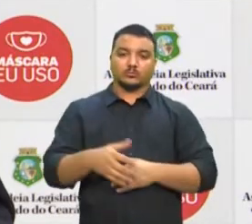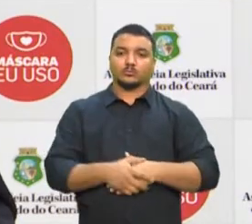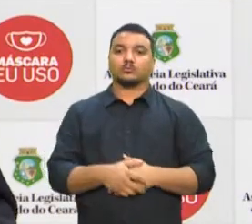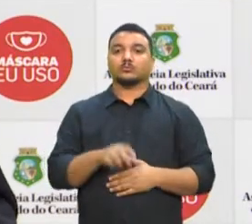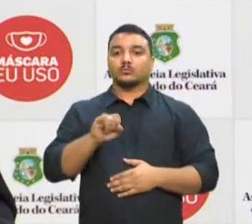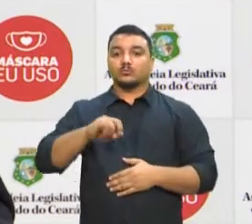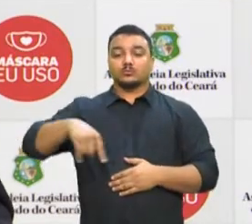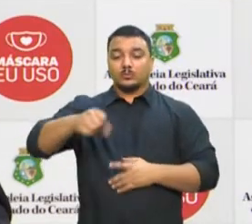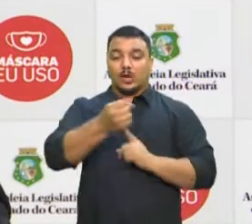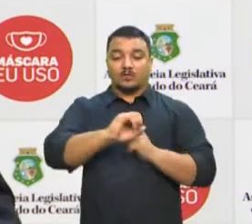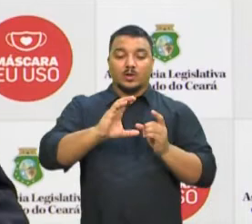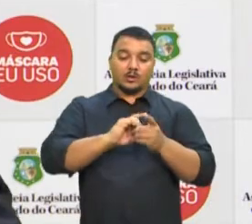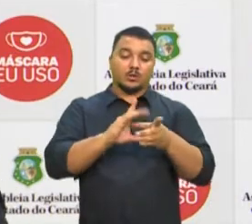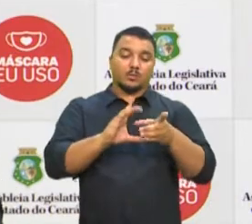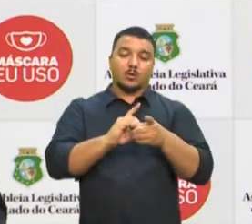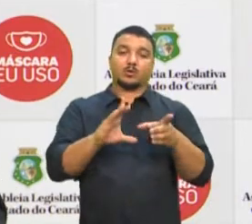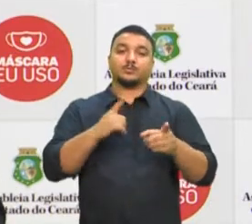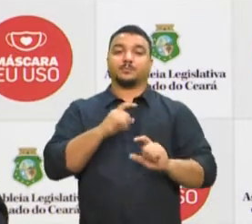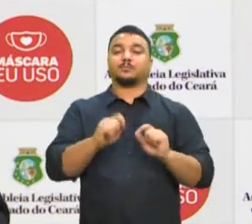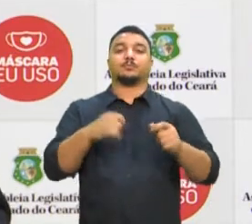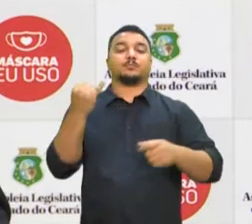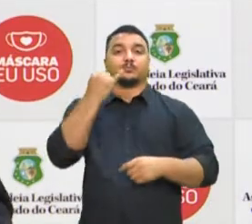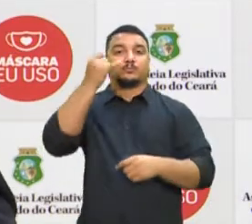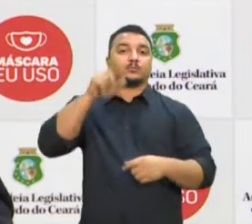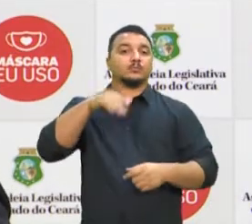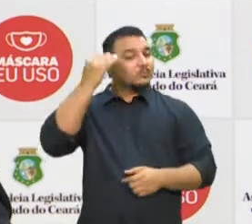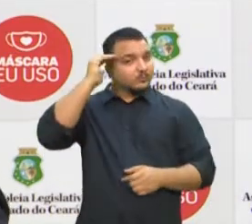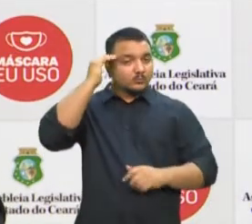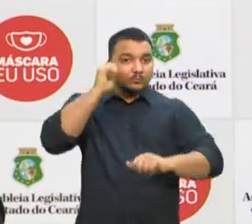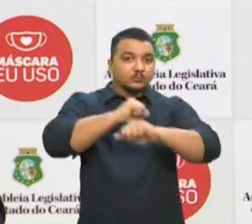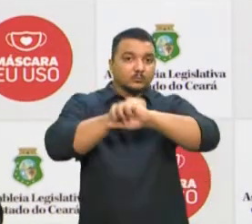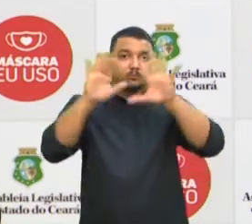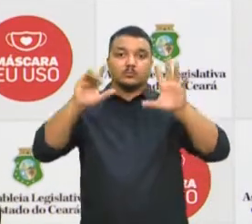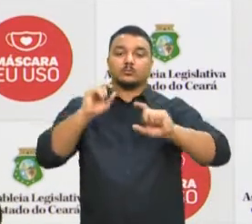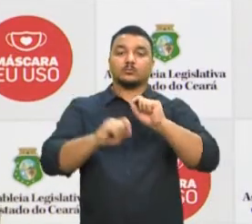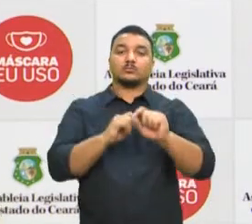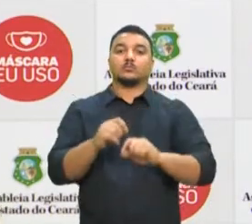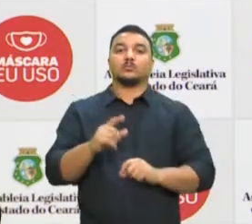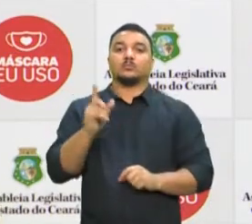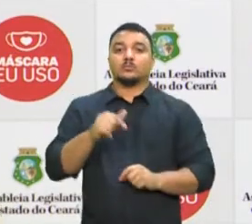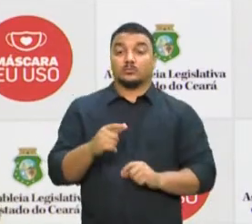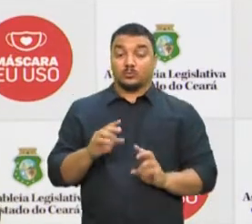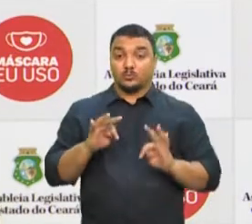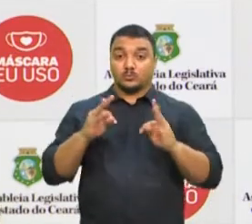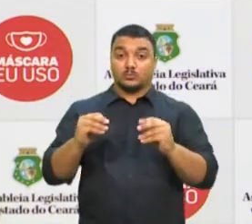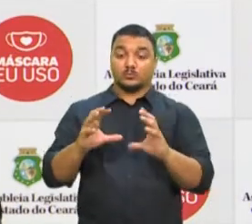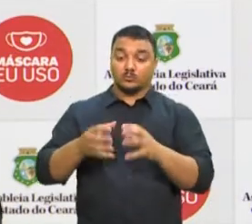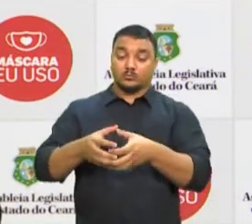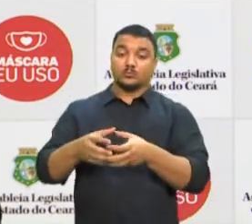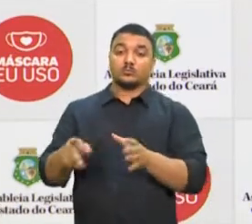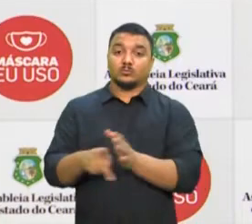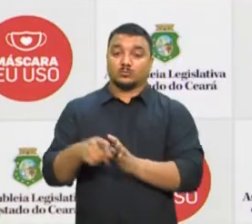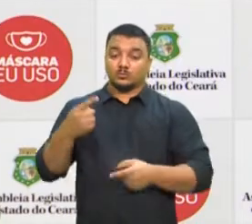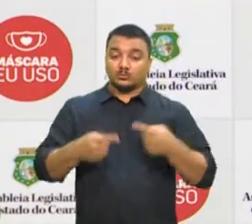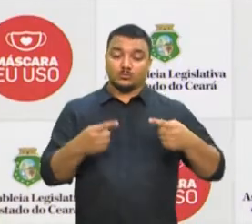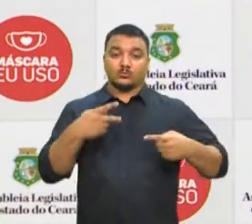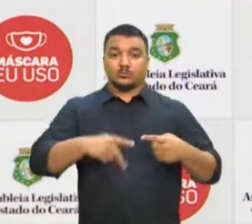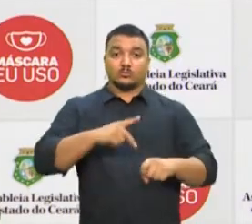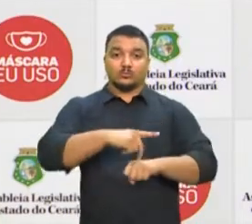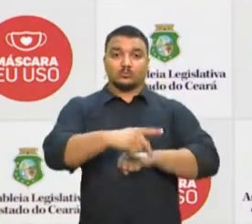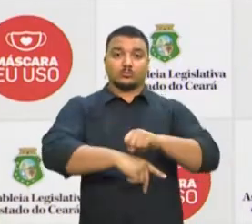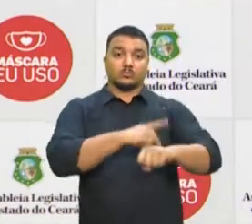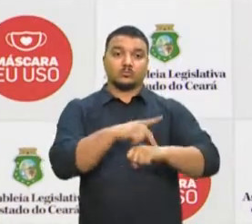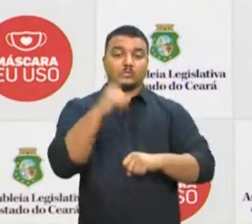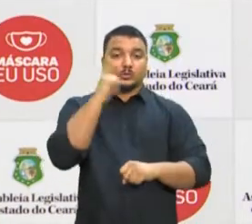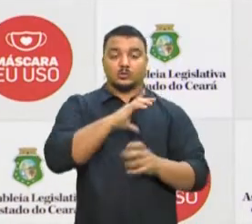democracia, é importante que nós façamos um entendimento para que todas as forças políticas do país tenham confiança